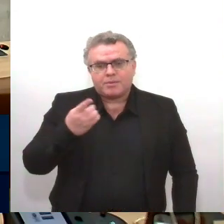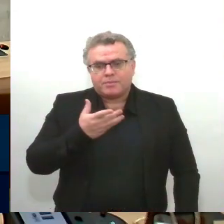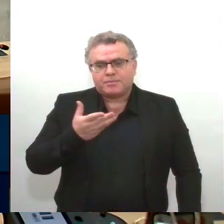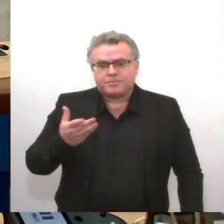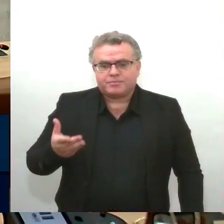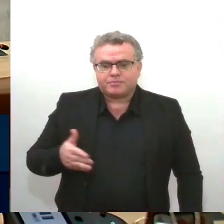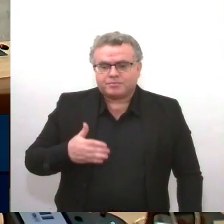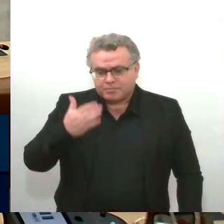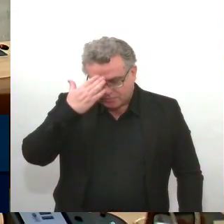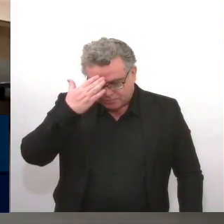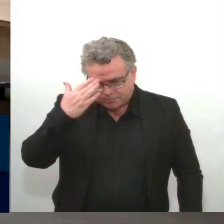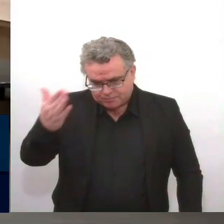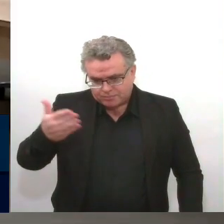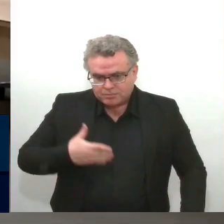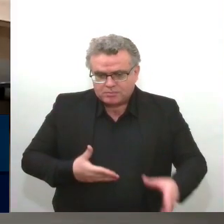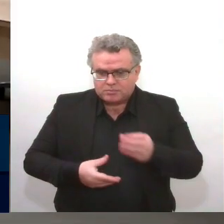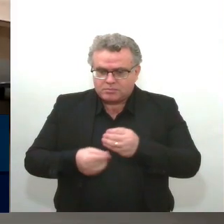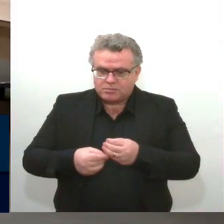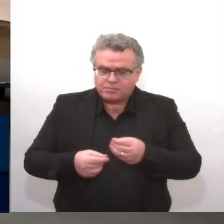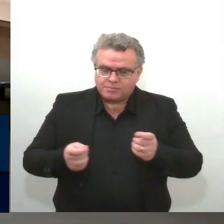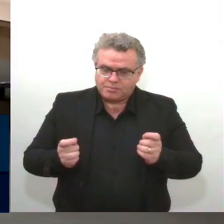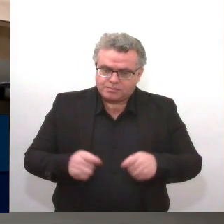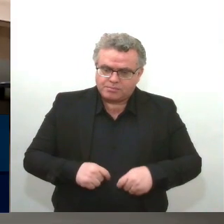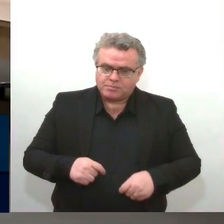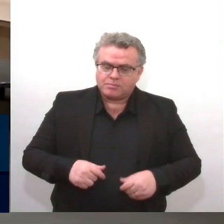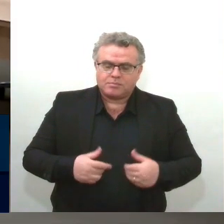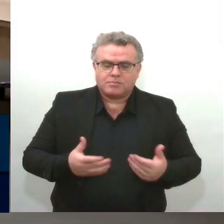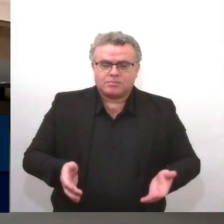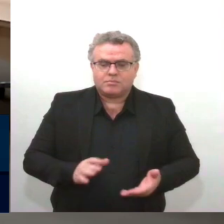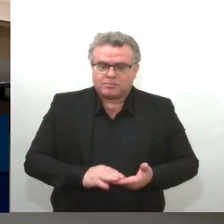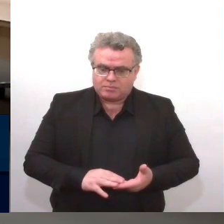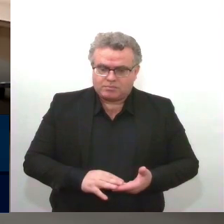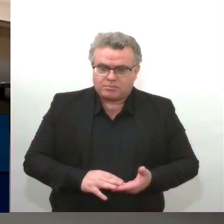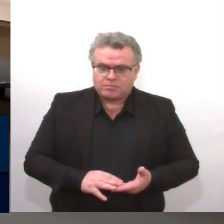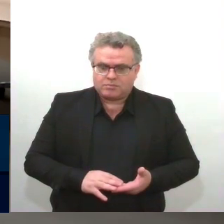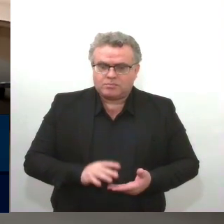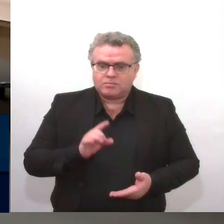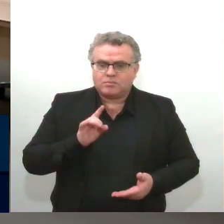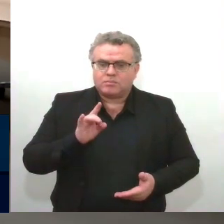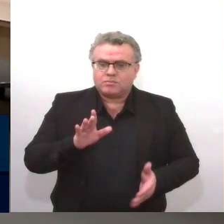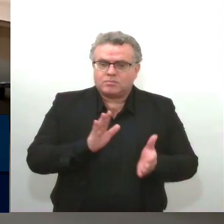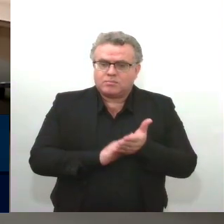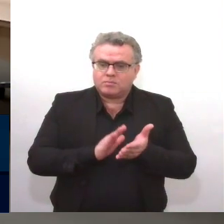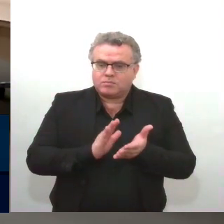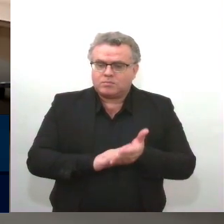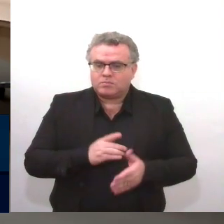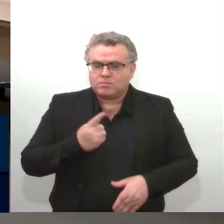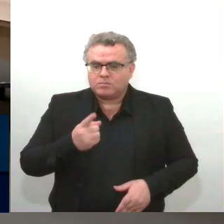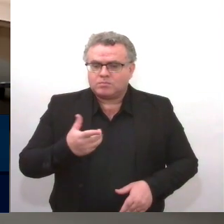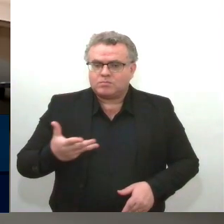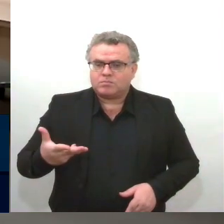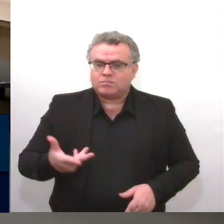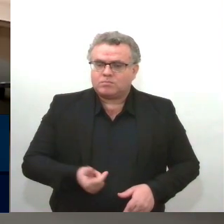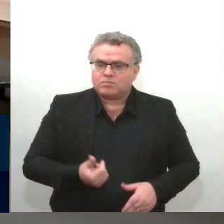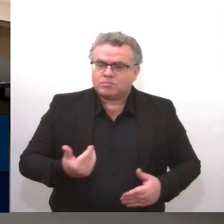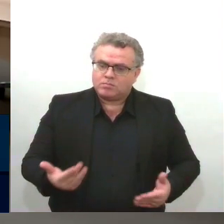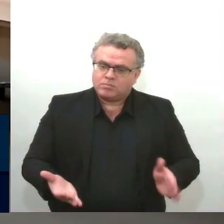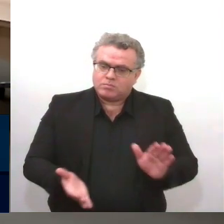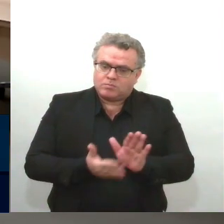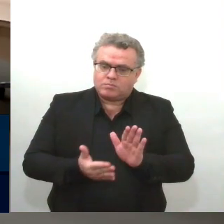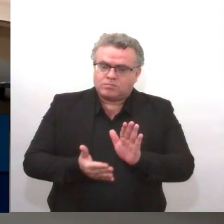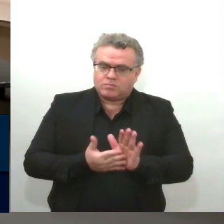é só para parabenizar sua fala parabenizar que eu tenho certeza que foi uma